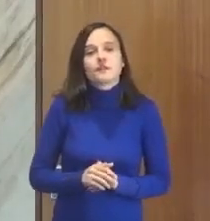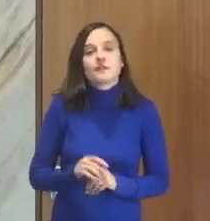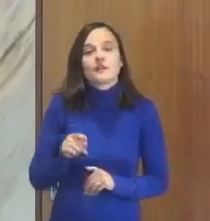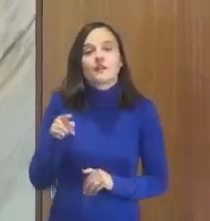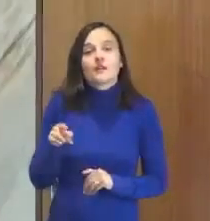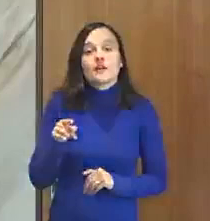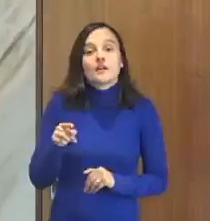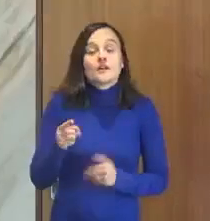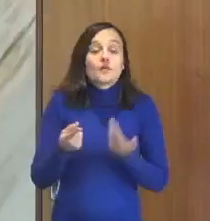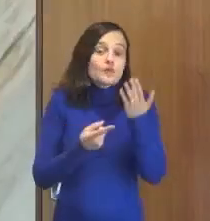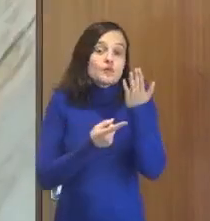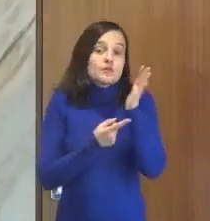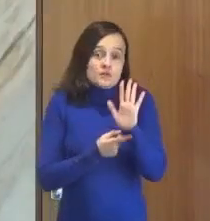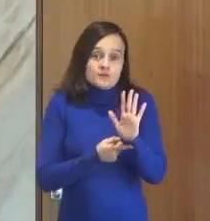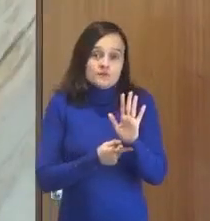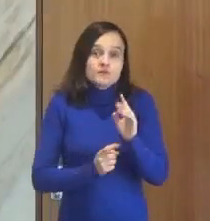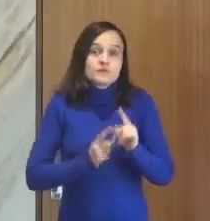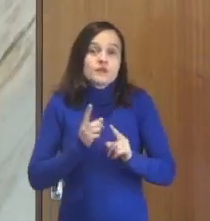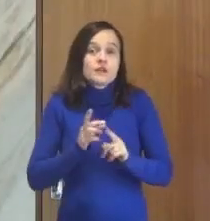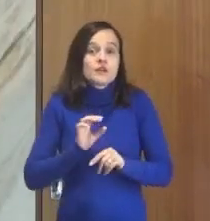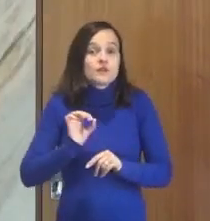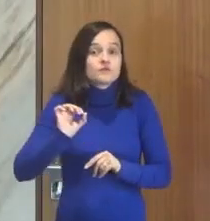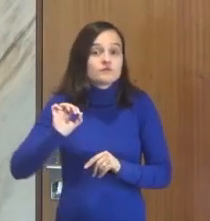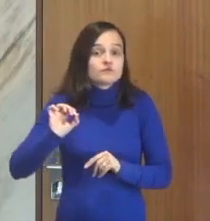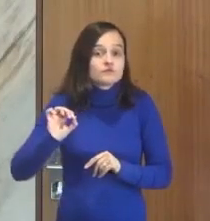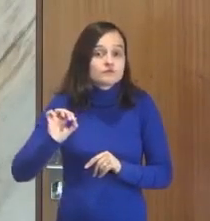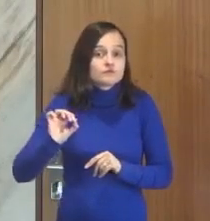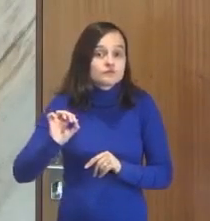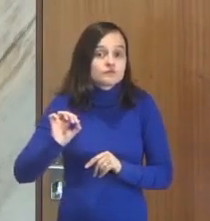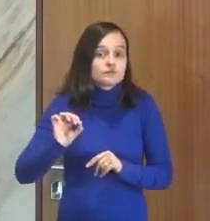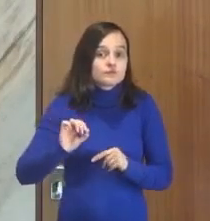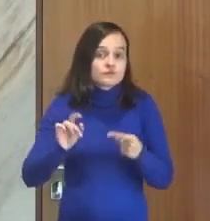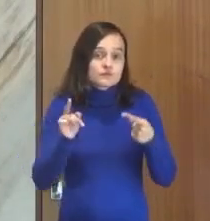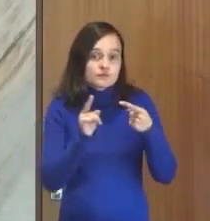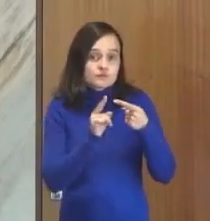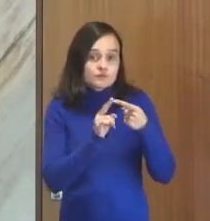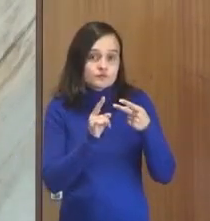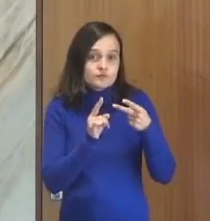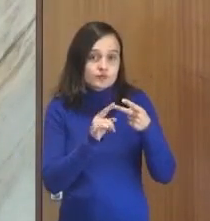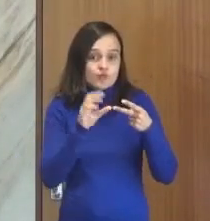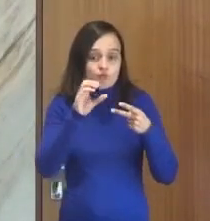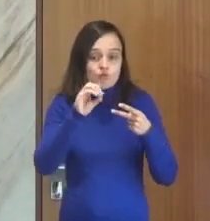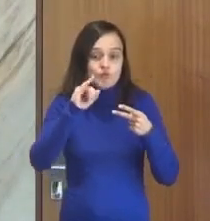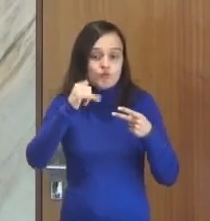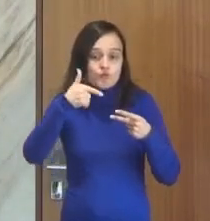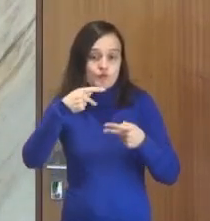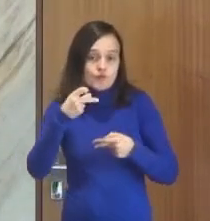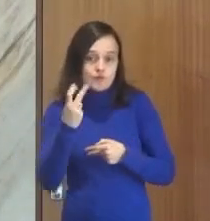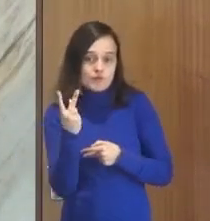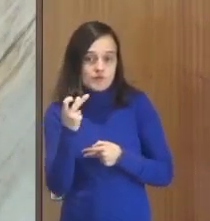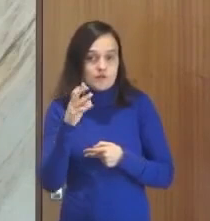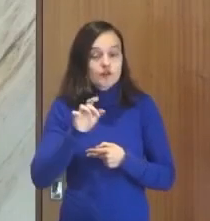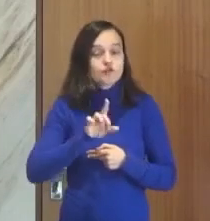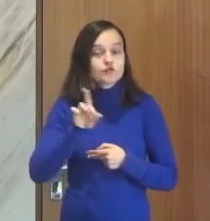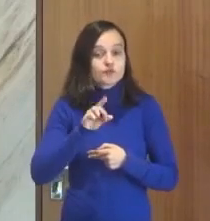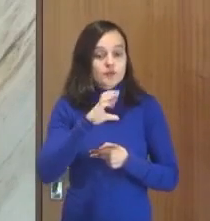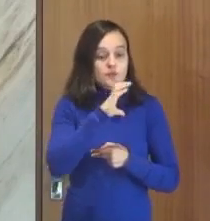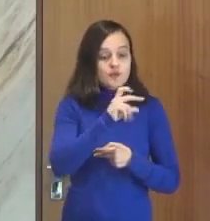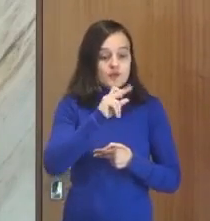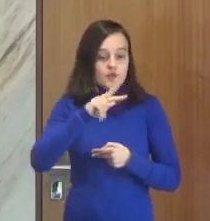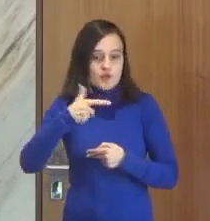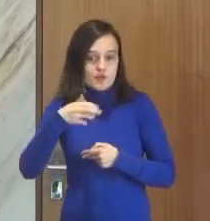só a título de exemplo, é o primeiro que as duas primeiras oitavas do primeiro canto no